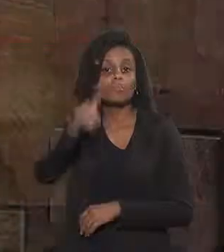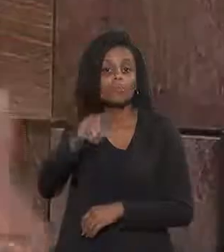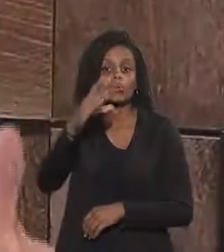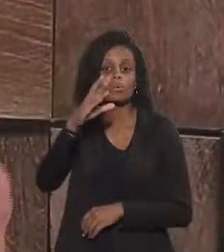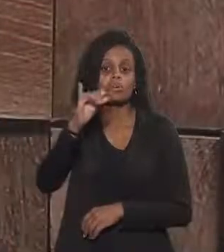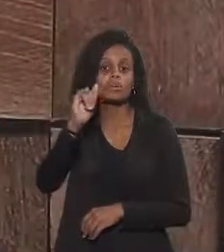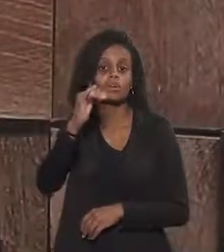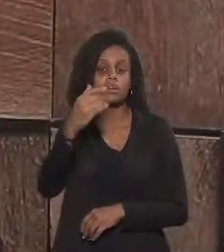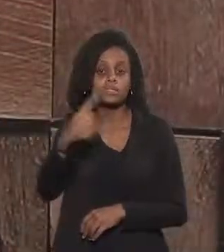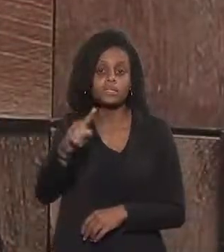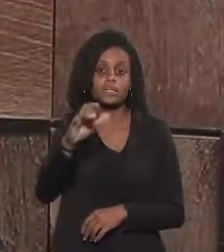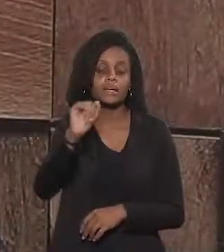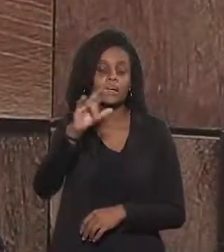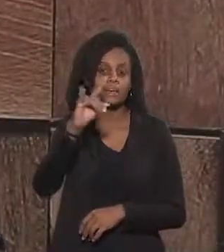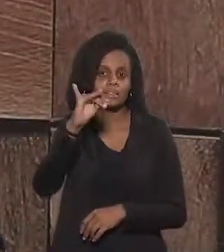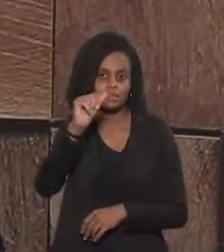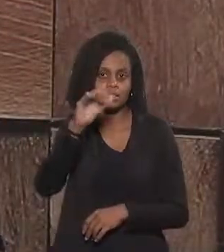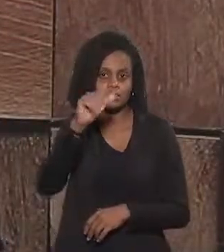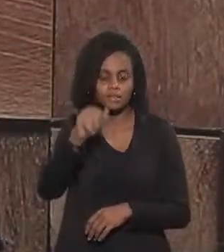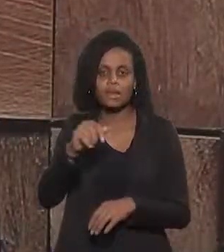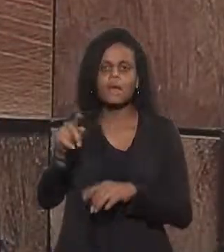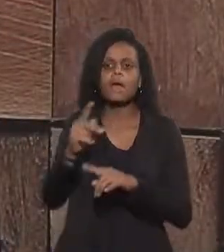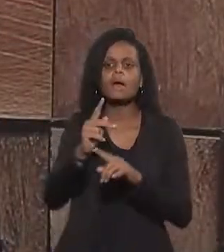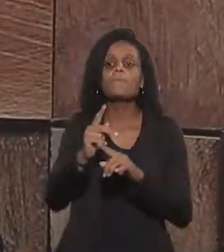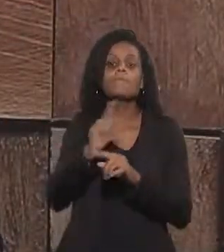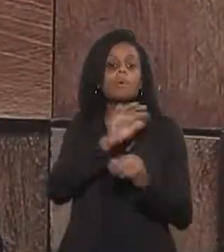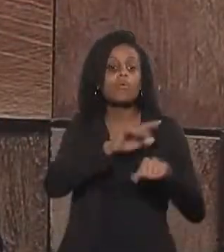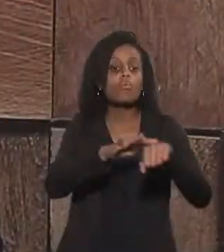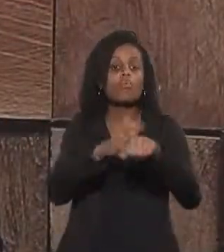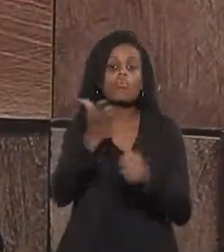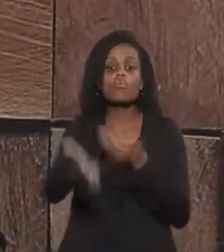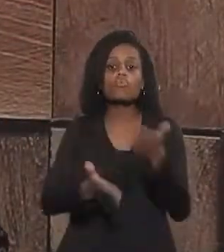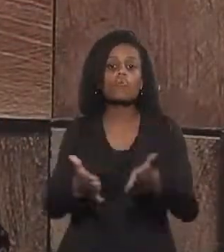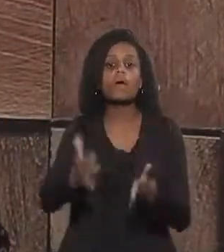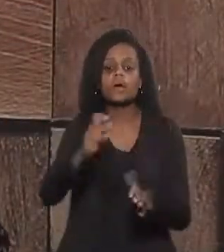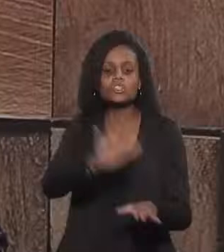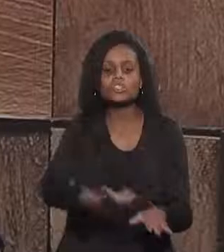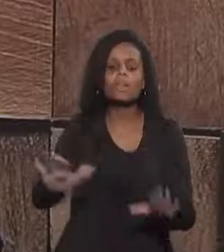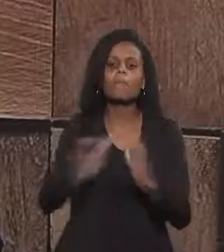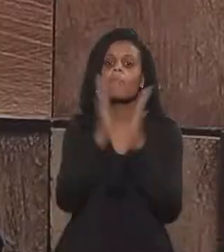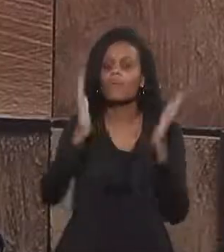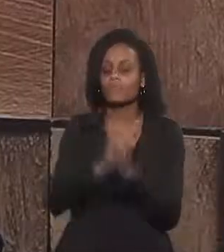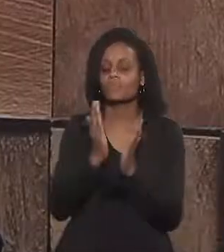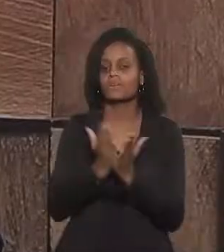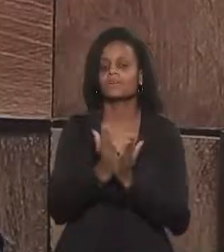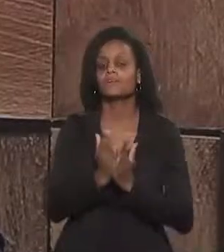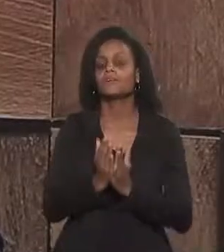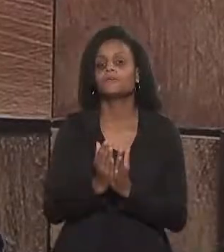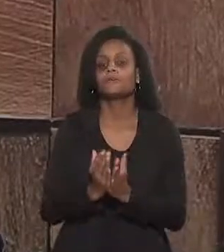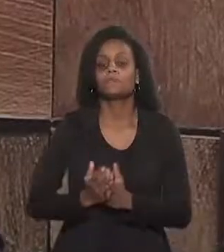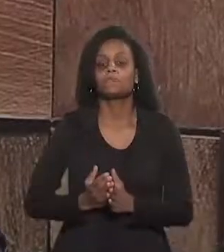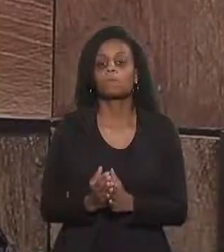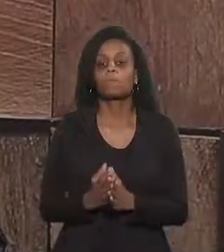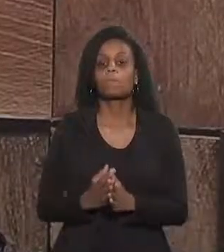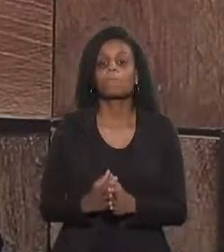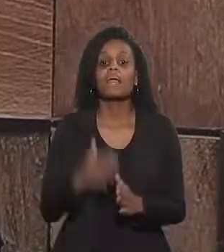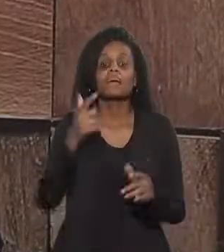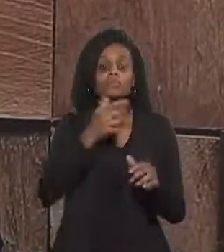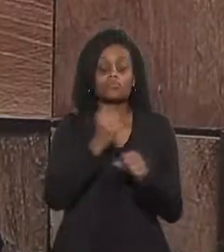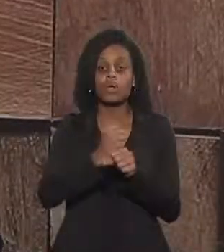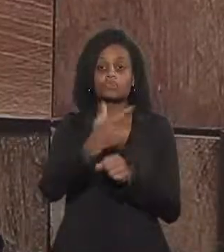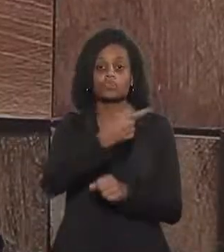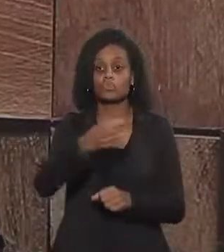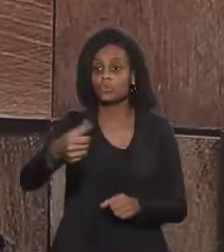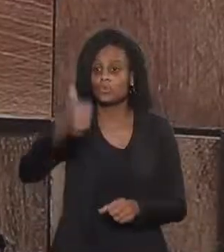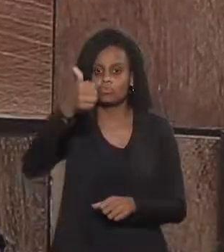todo mundo, os amigos, tudo para doação. E em 2001 inauguramos a sede própria do projeto, maravilhosa, na Rua Dona Mariana 40.